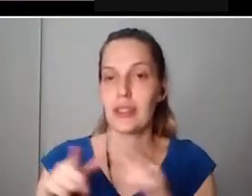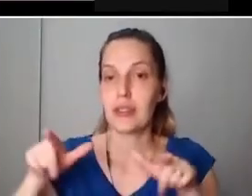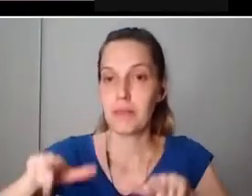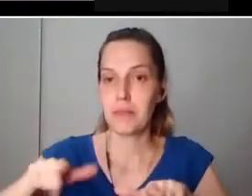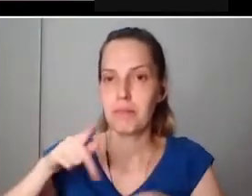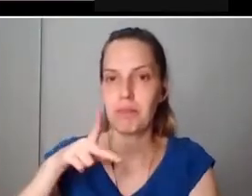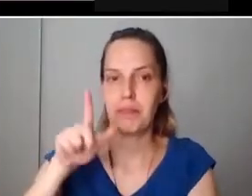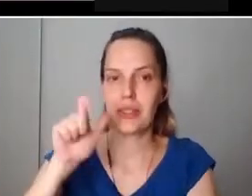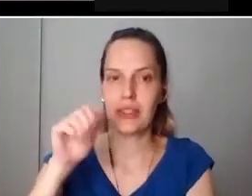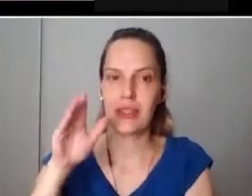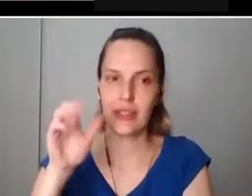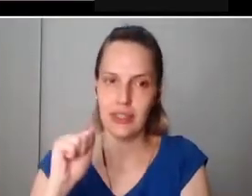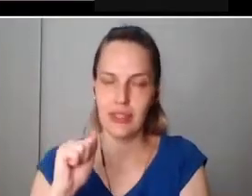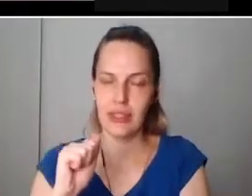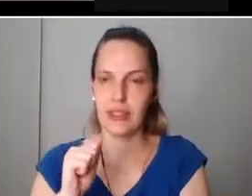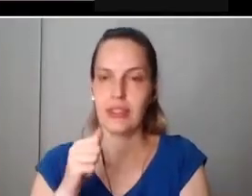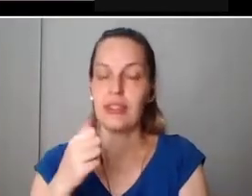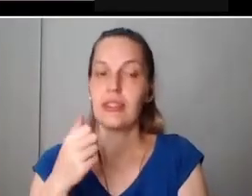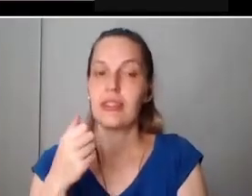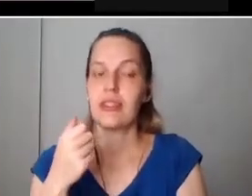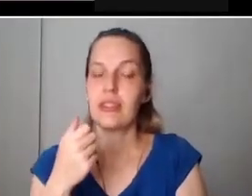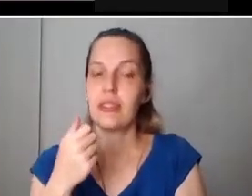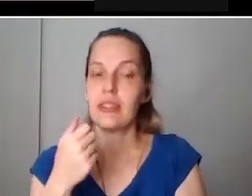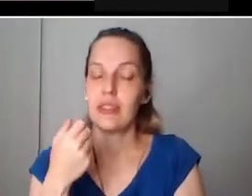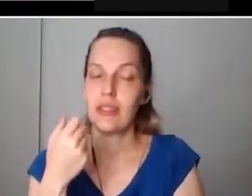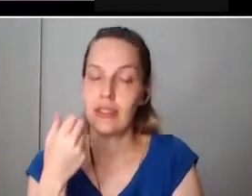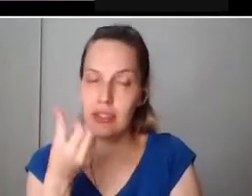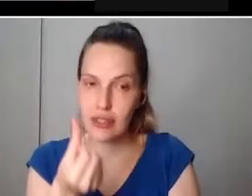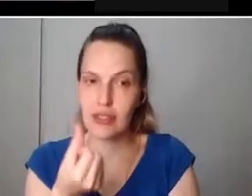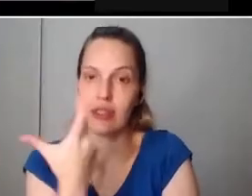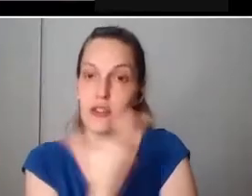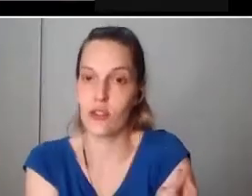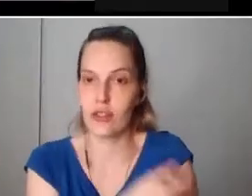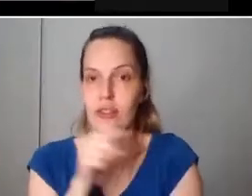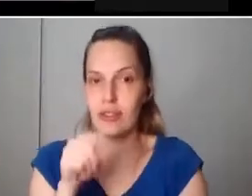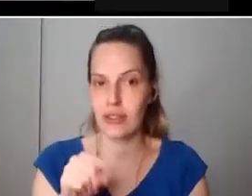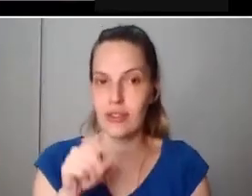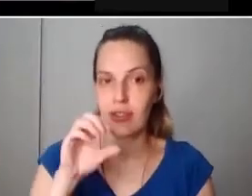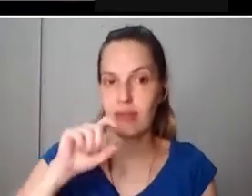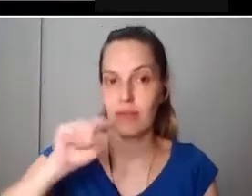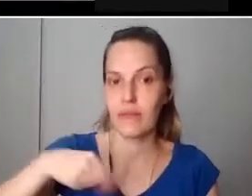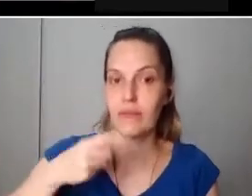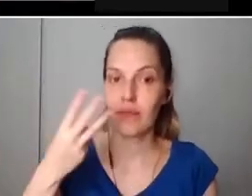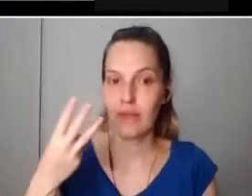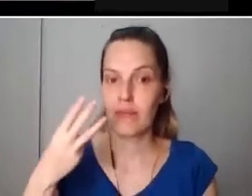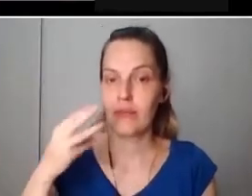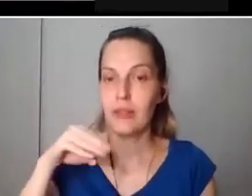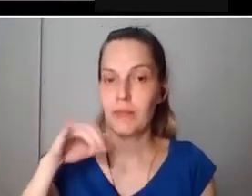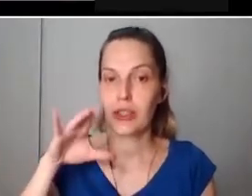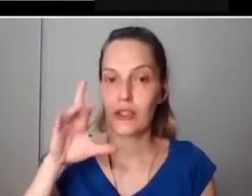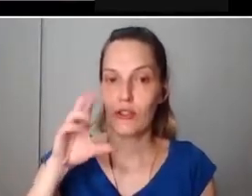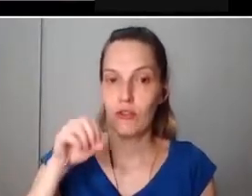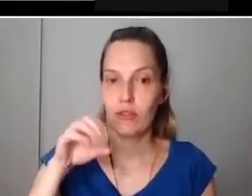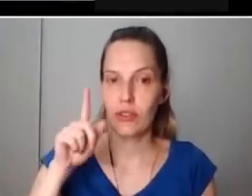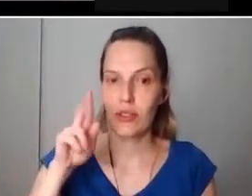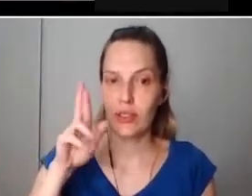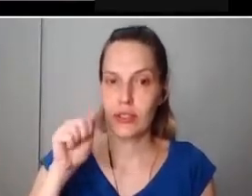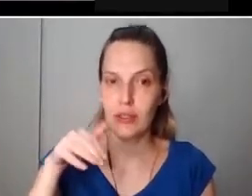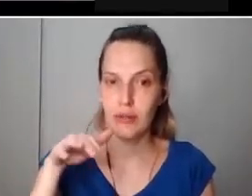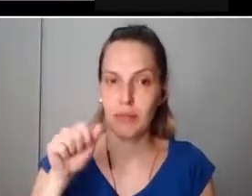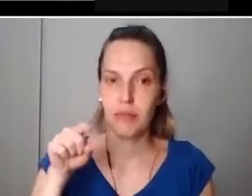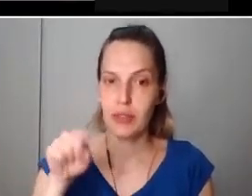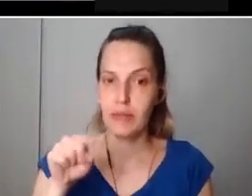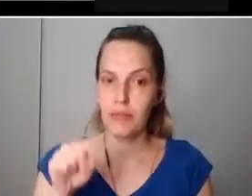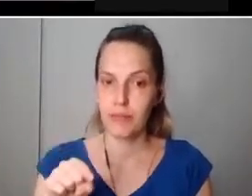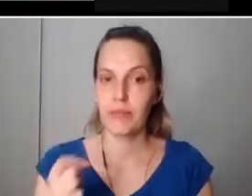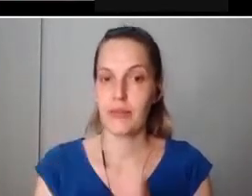6 microgramas, né, em que a gente está vendo aqui, gerando um título de anticorpo neutralizante de 1 para